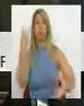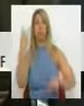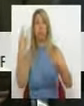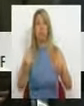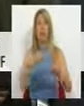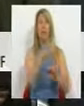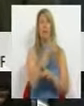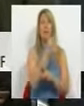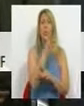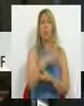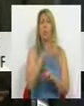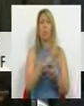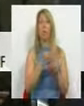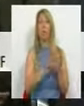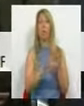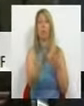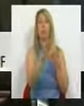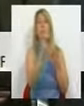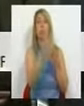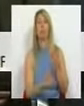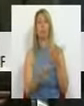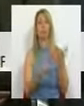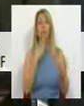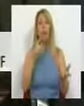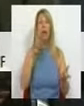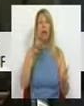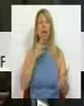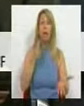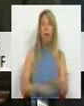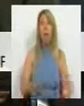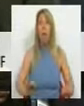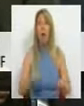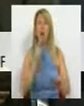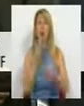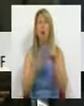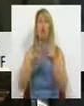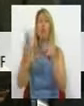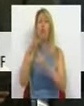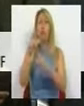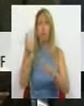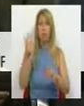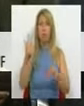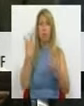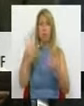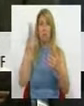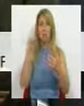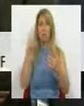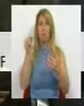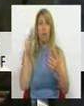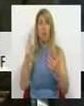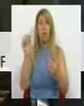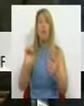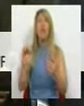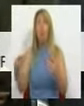reais, perdão de juros de mais de 900 mil euros, dações em pagamento de imóveis sem qualquer